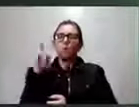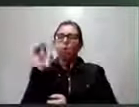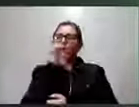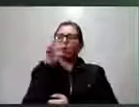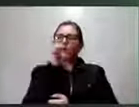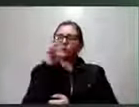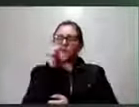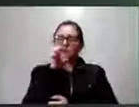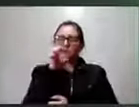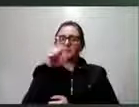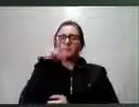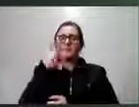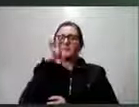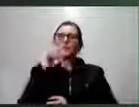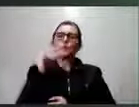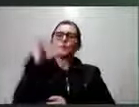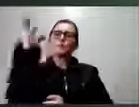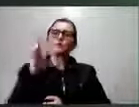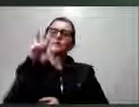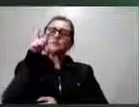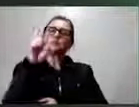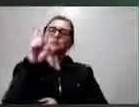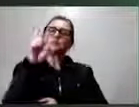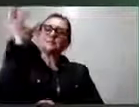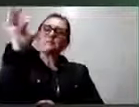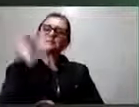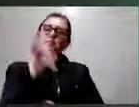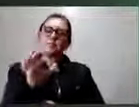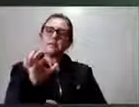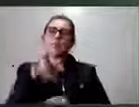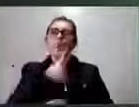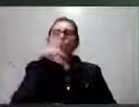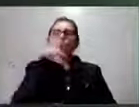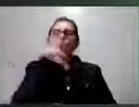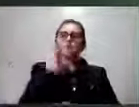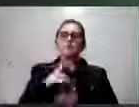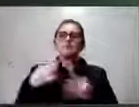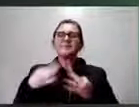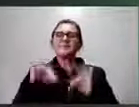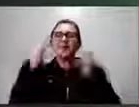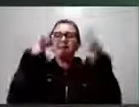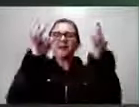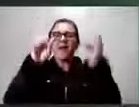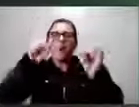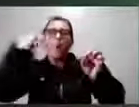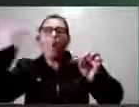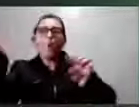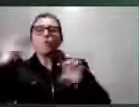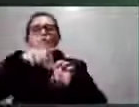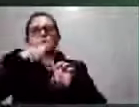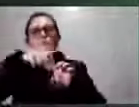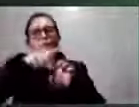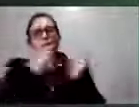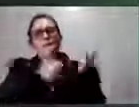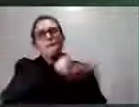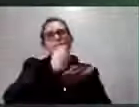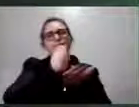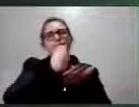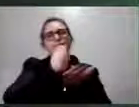Desses 50%, 56% usam uma técnica de intubação alternativa baseada no estado,